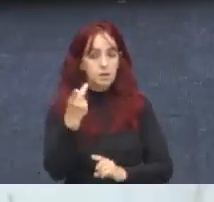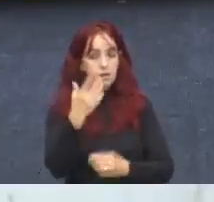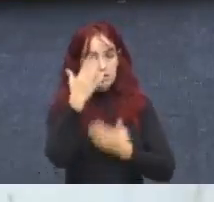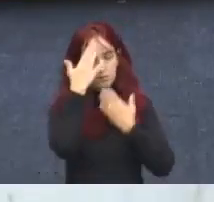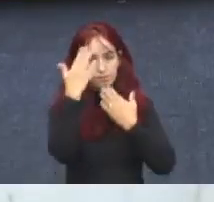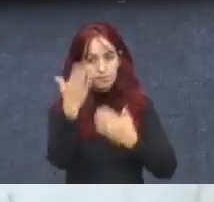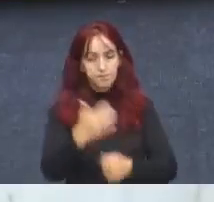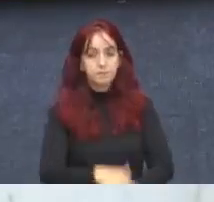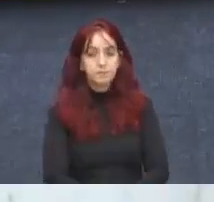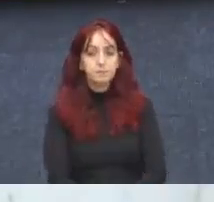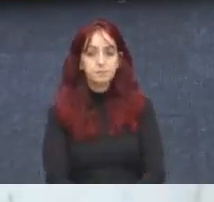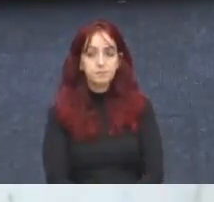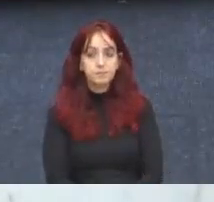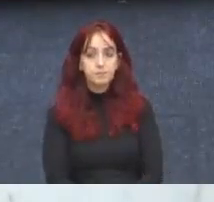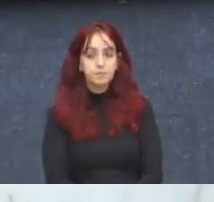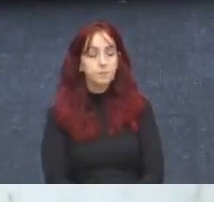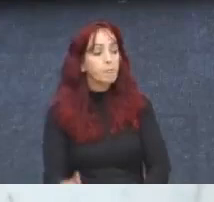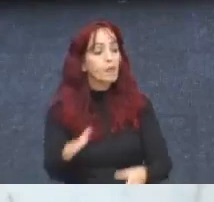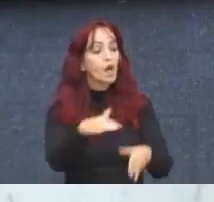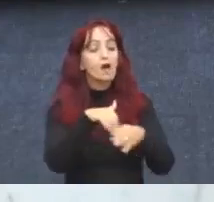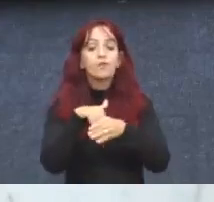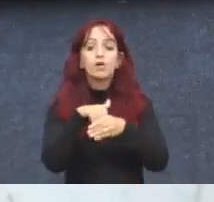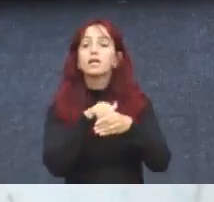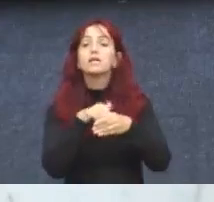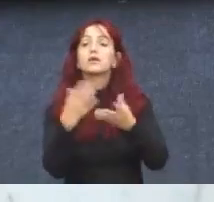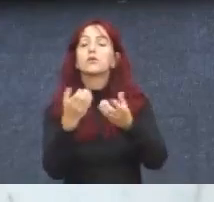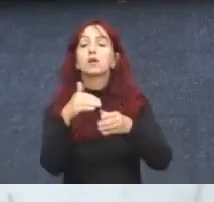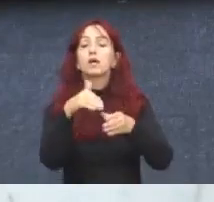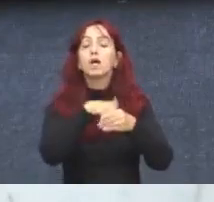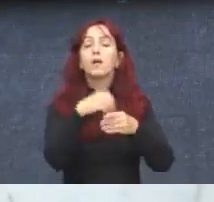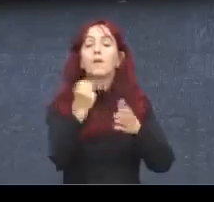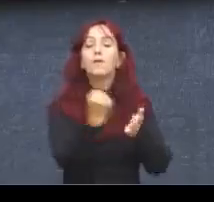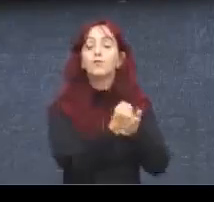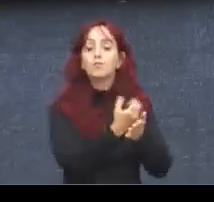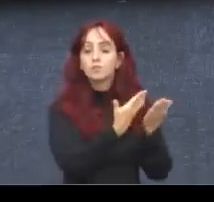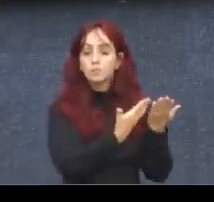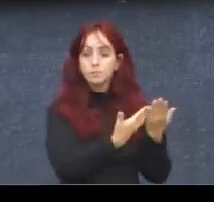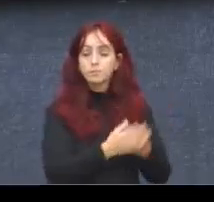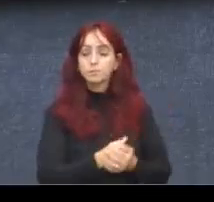votação. Senhores vereadores, senhoras vereadoras, queiram marcar o voto, por gentileza.